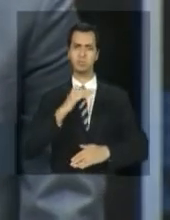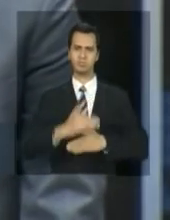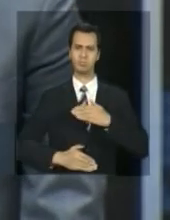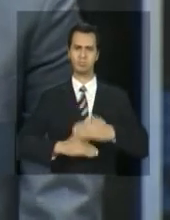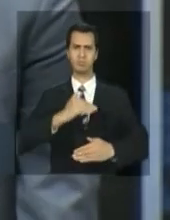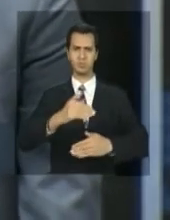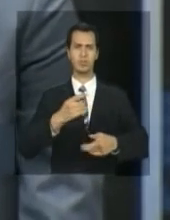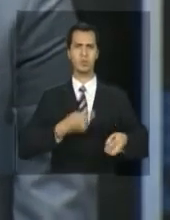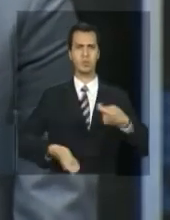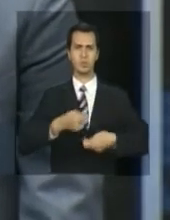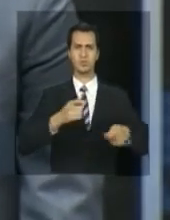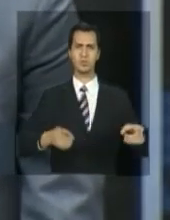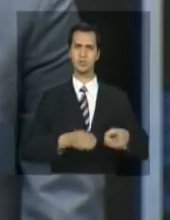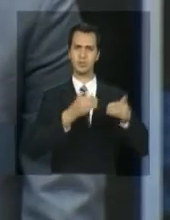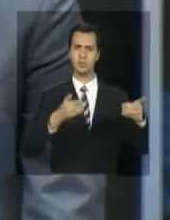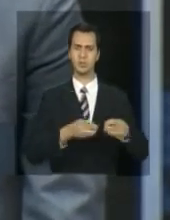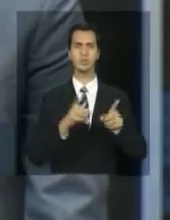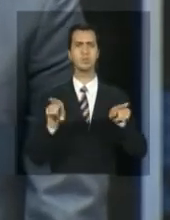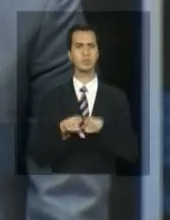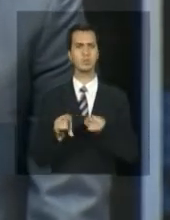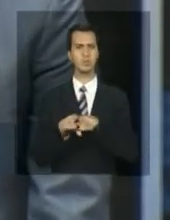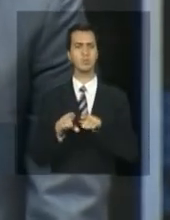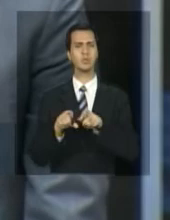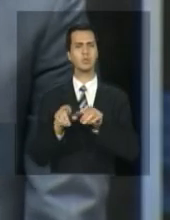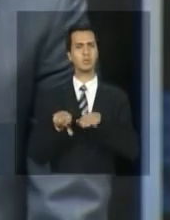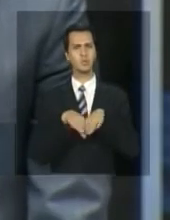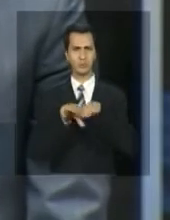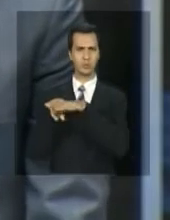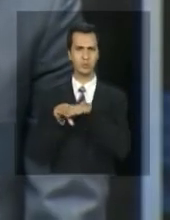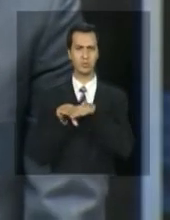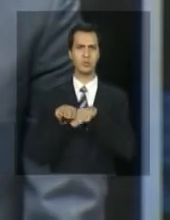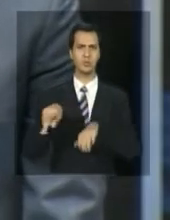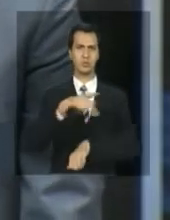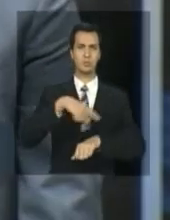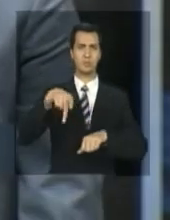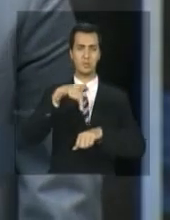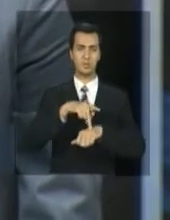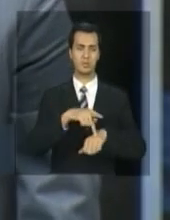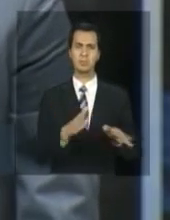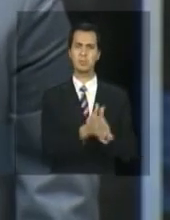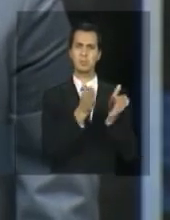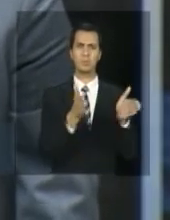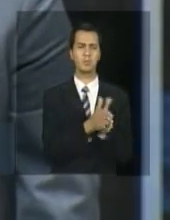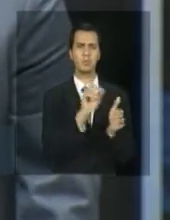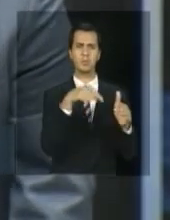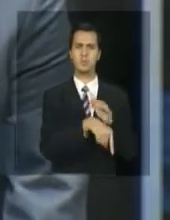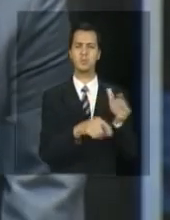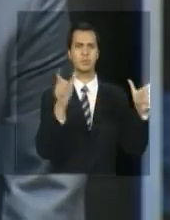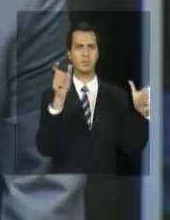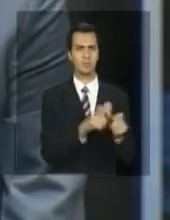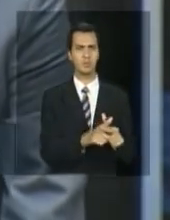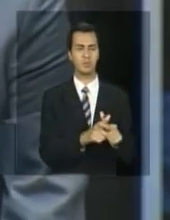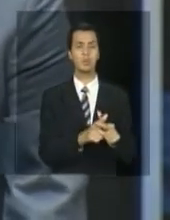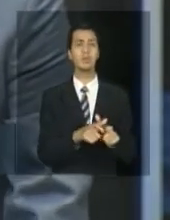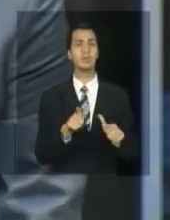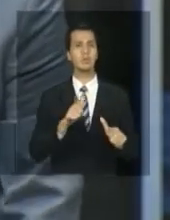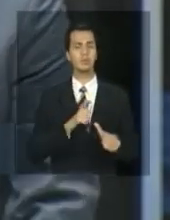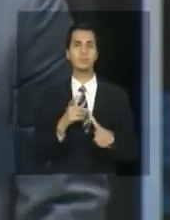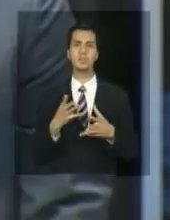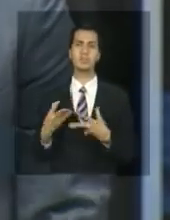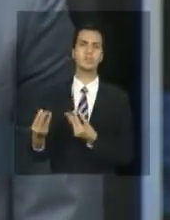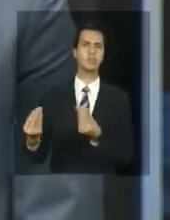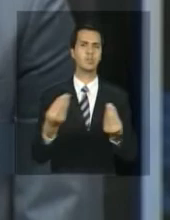dinâmica e mais justa, mais justo, um país sem misérias e repletos